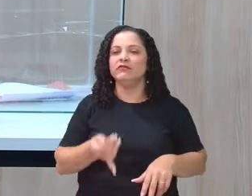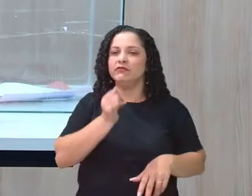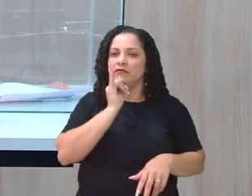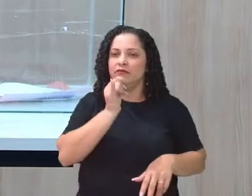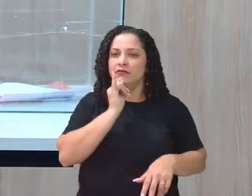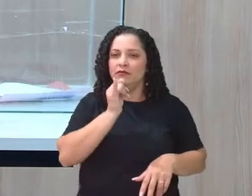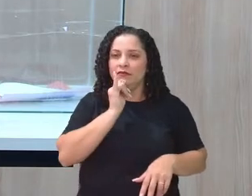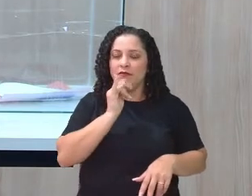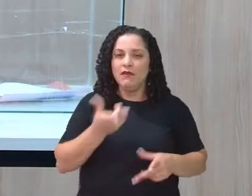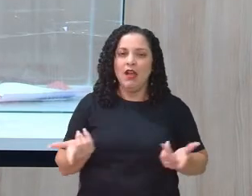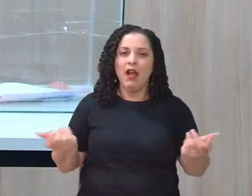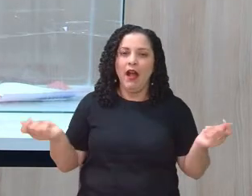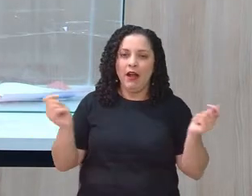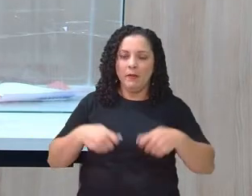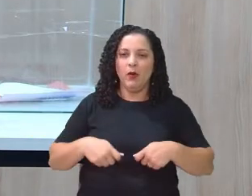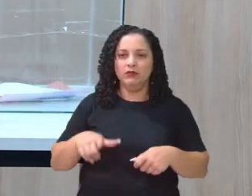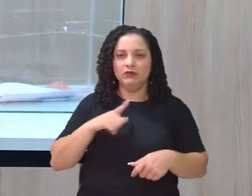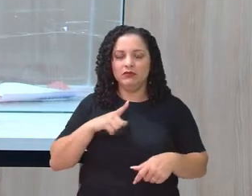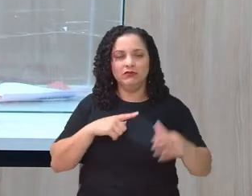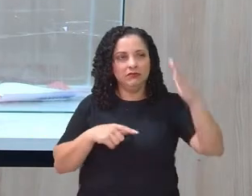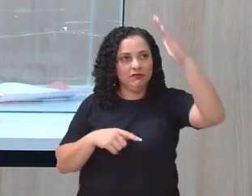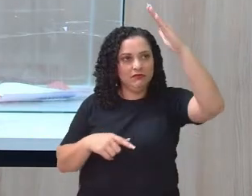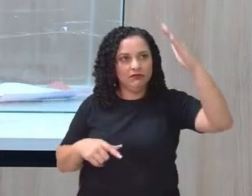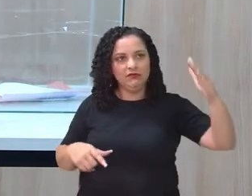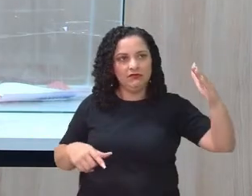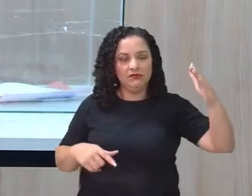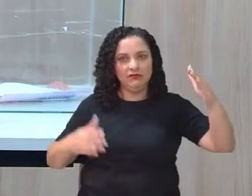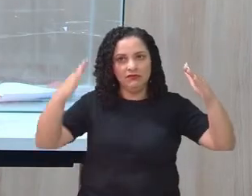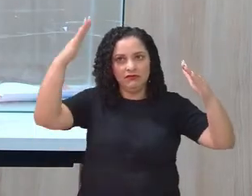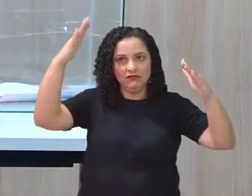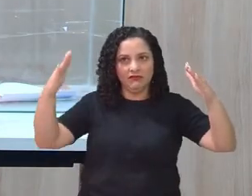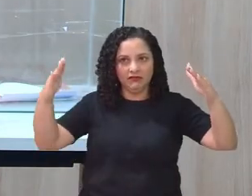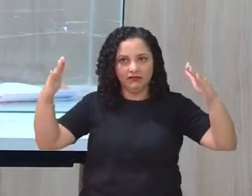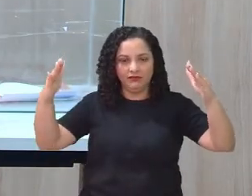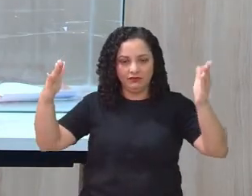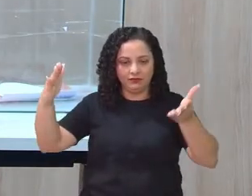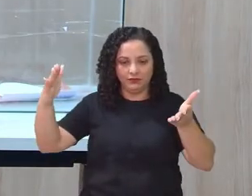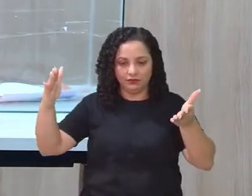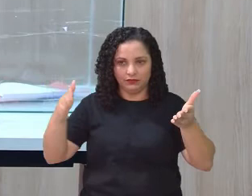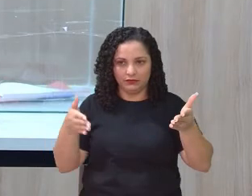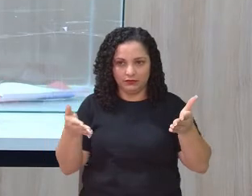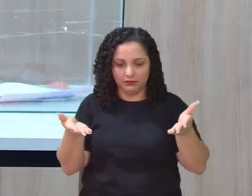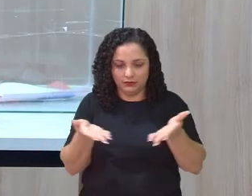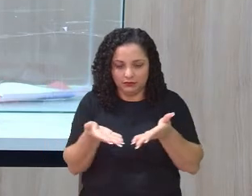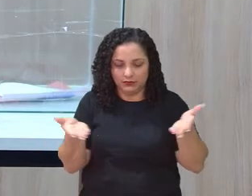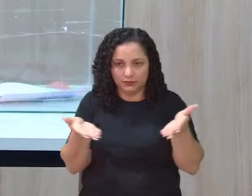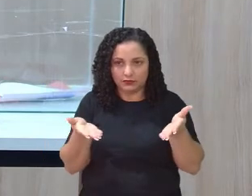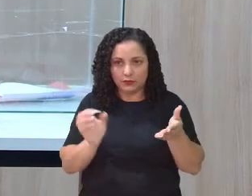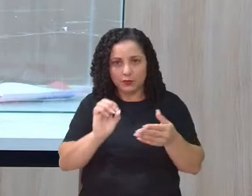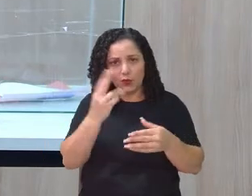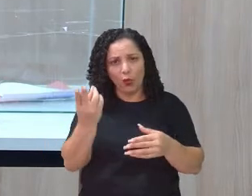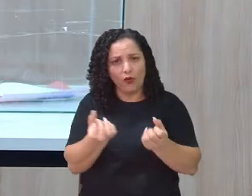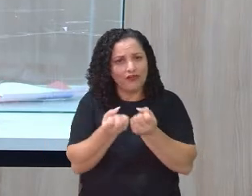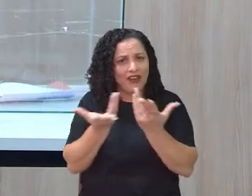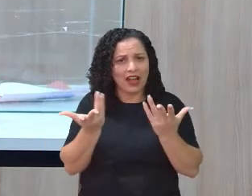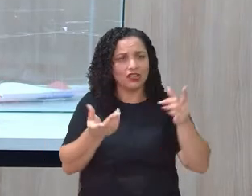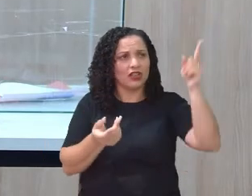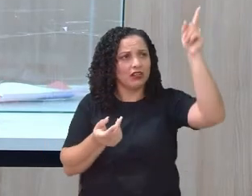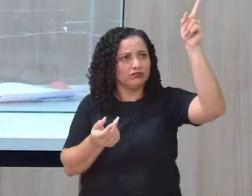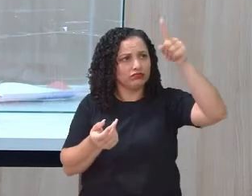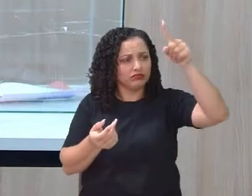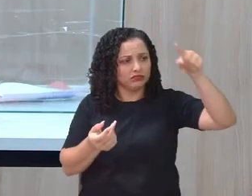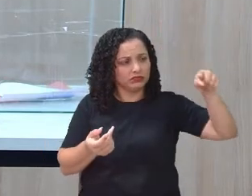apenas fazer uma linha poligonal aqui, você conseguiu fechar. Ou você pode continuar construindo aqui, ó, várias linhas